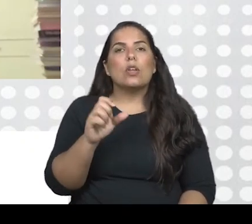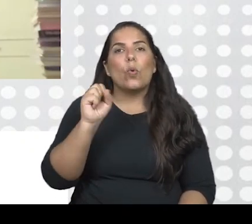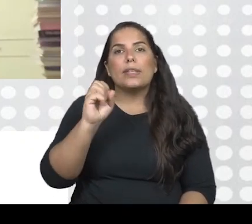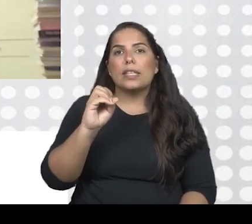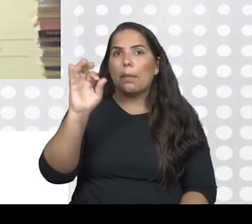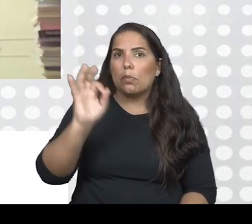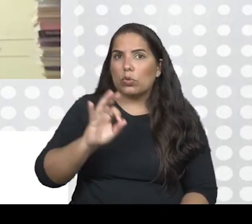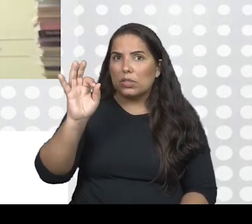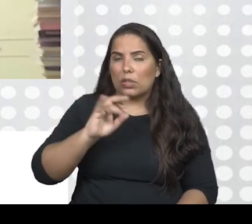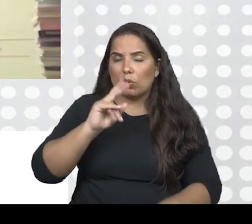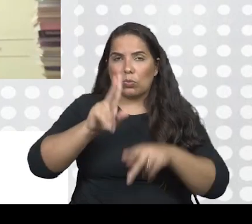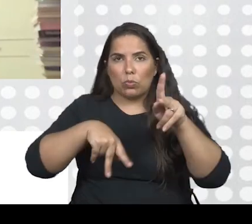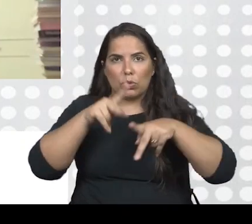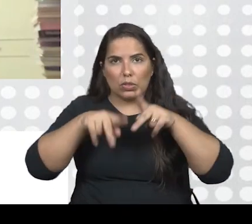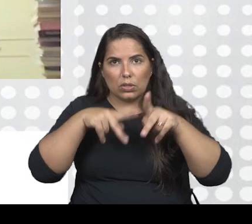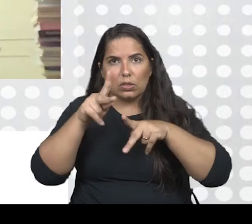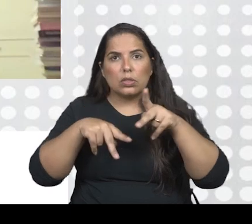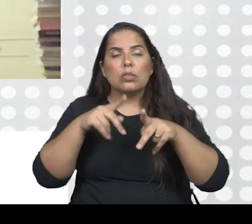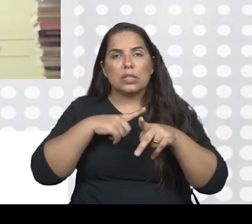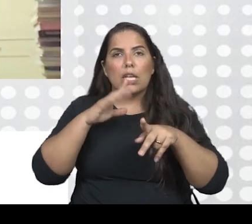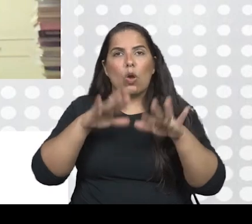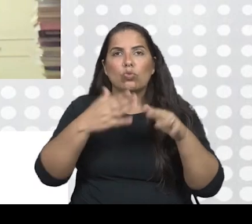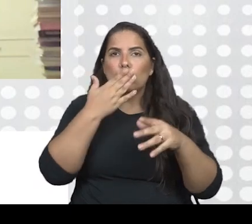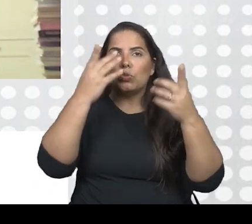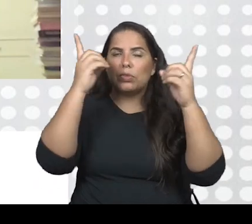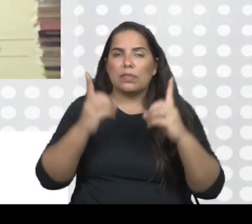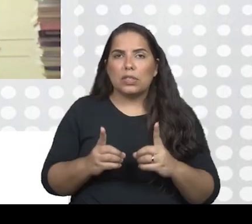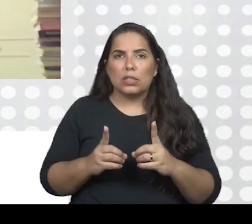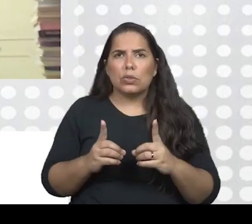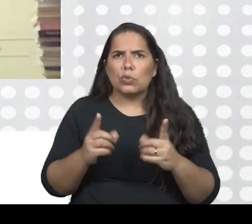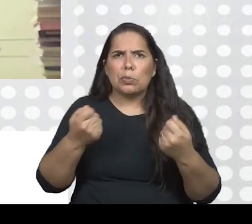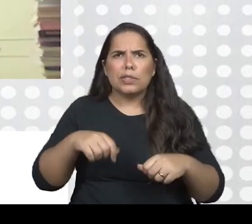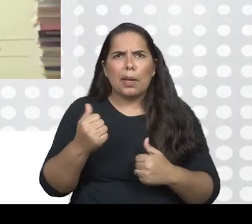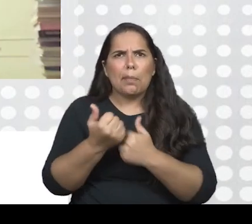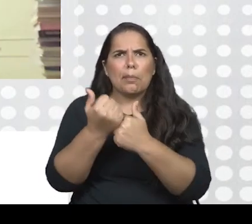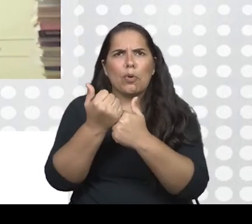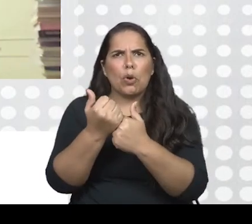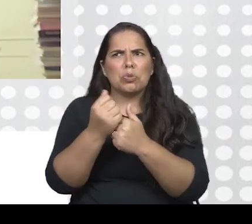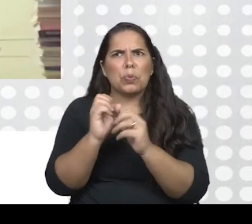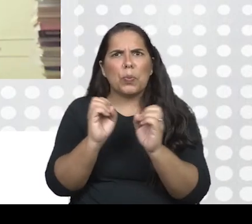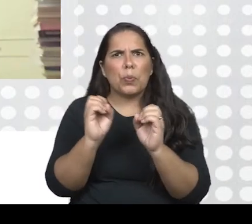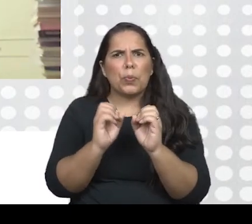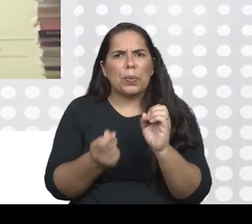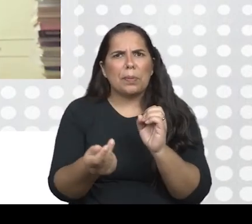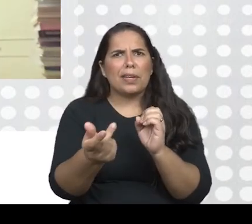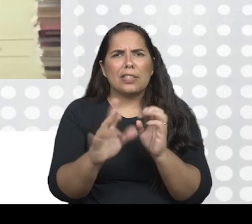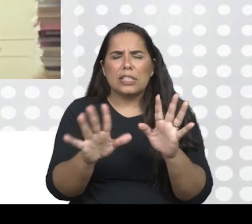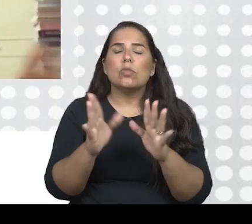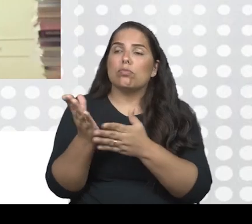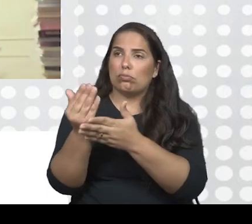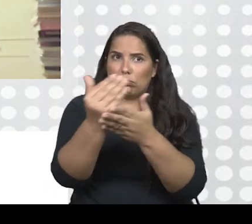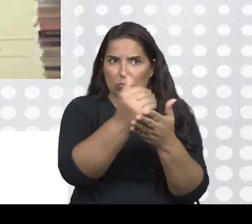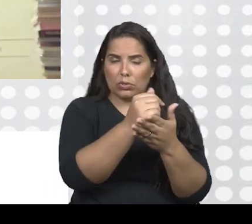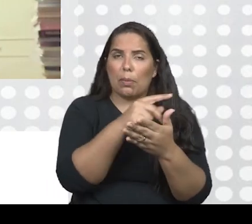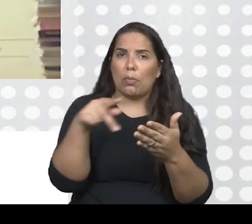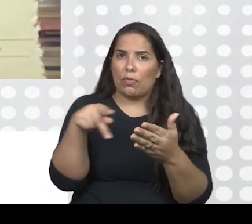de 80% da população com alguma deficiência não precisa de apoios ou suportes permanentes. Isso é um dado